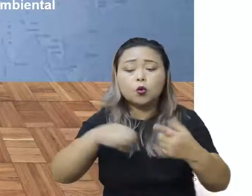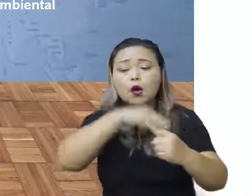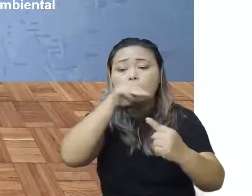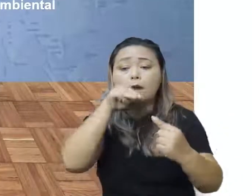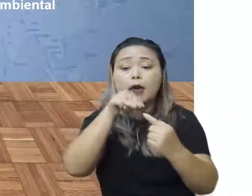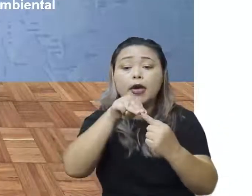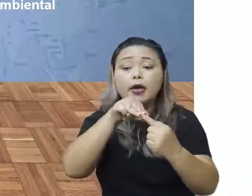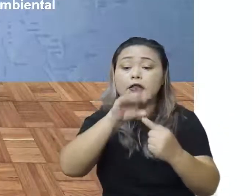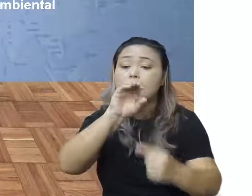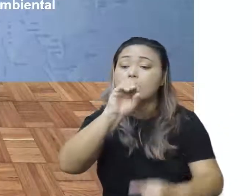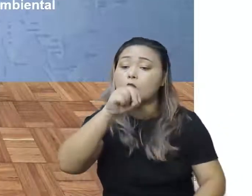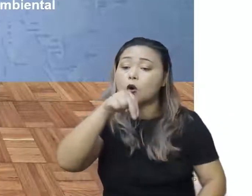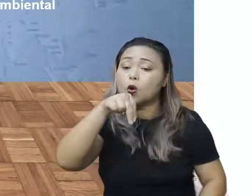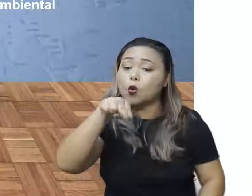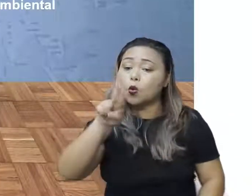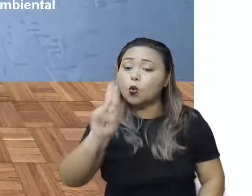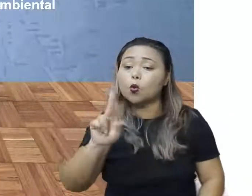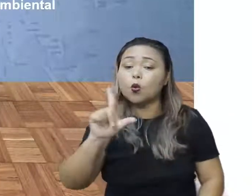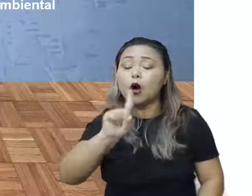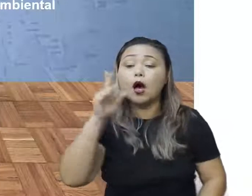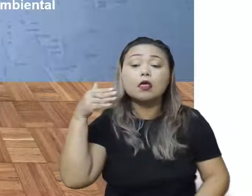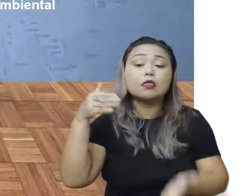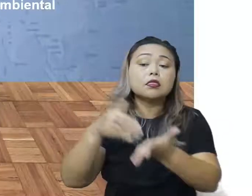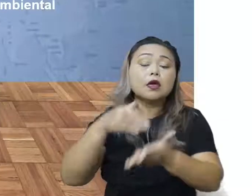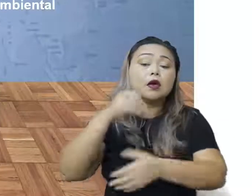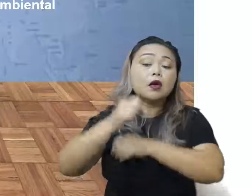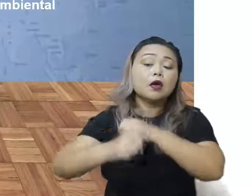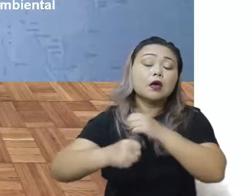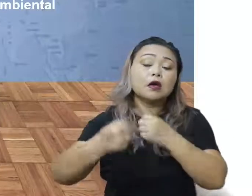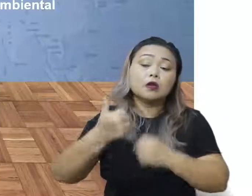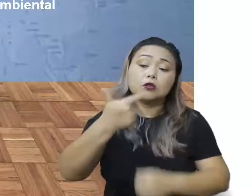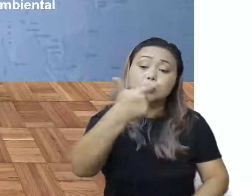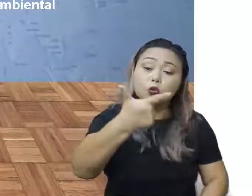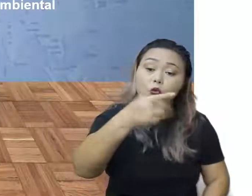ONU até 2030.